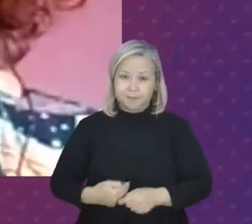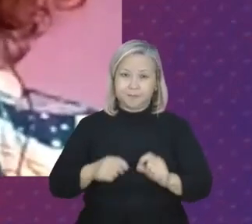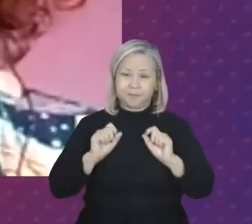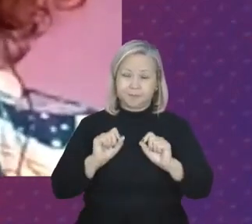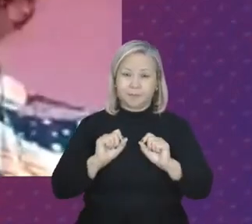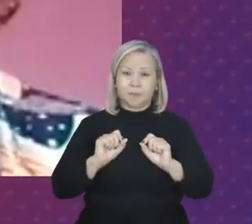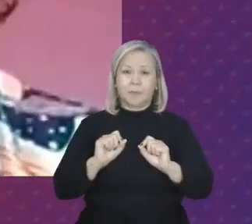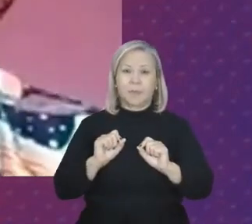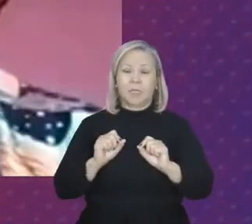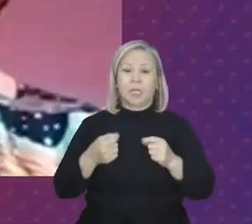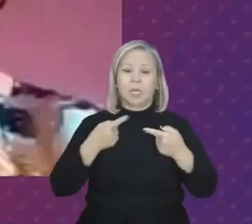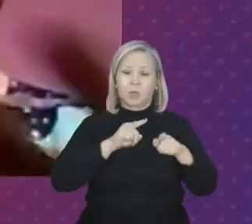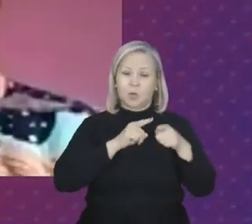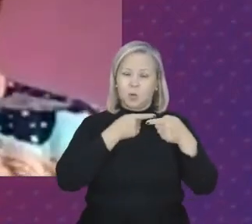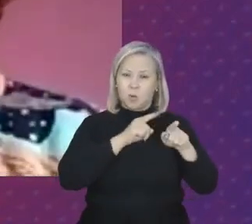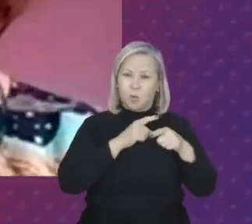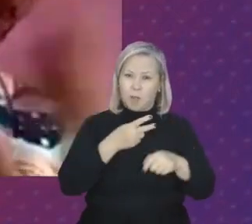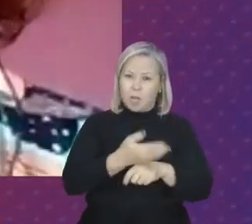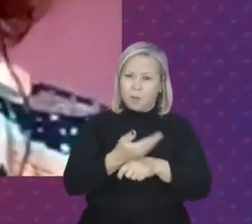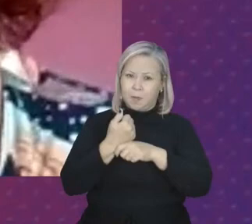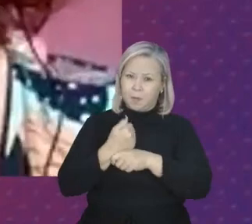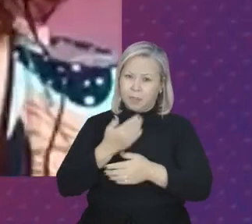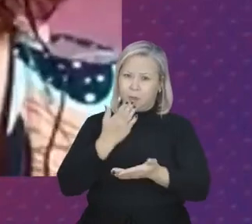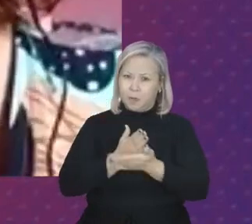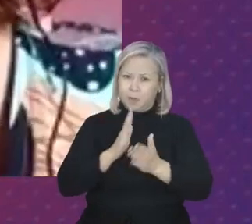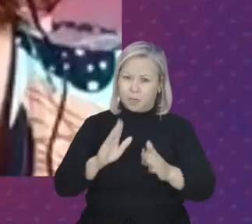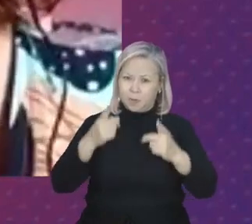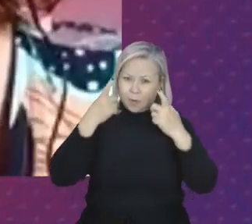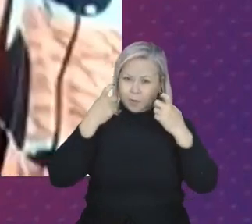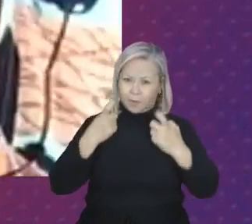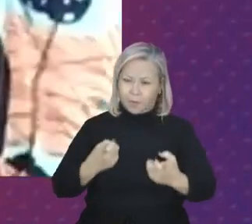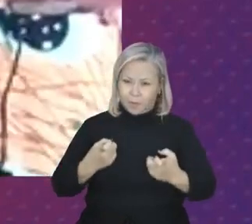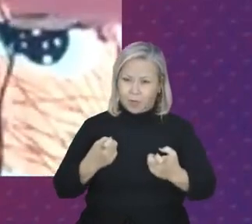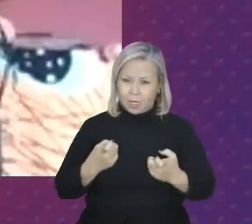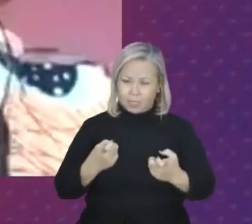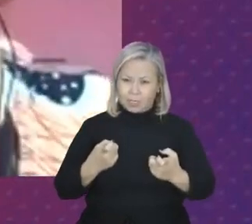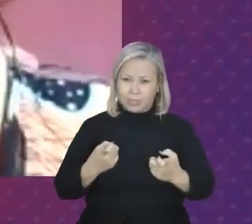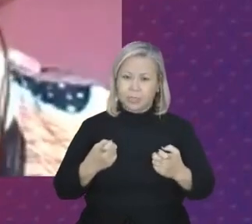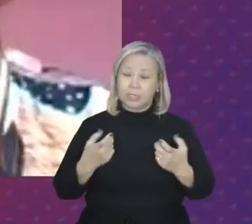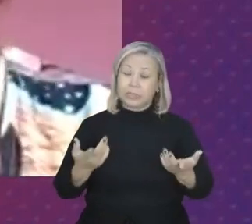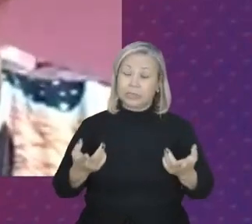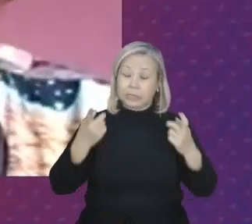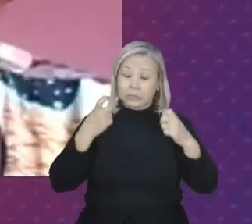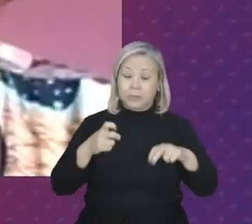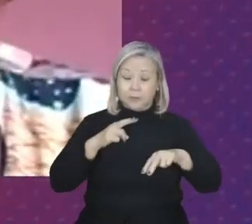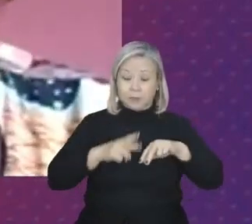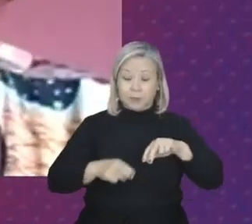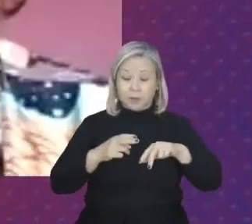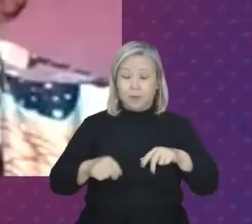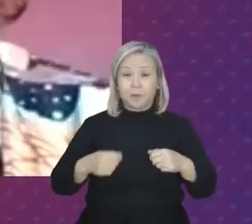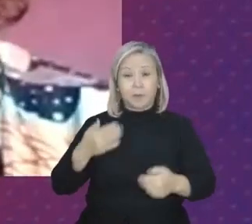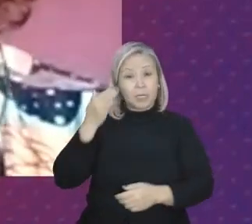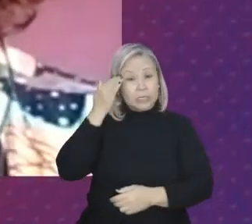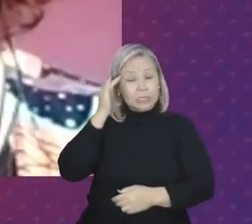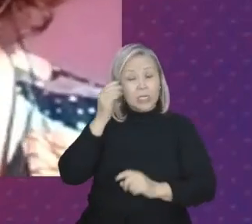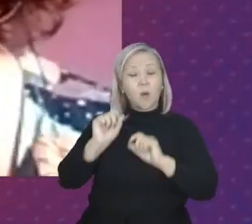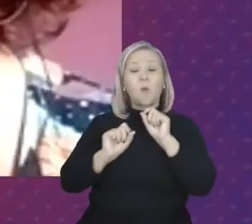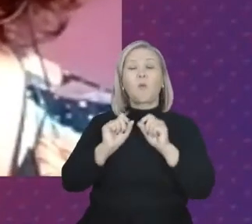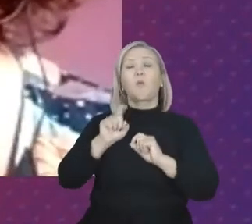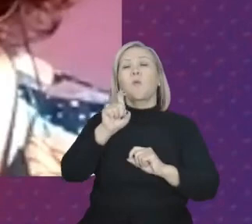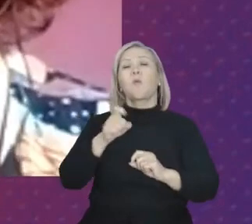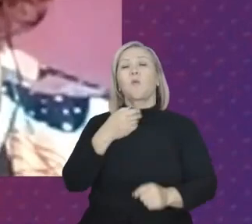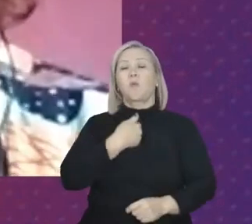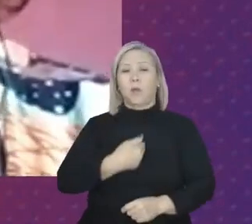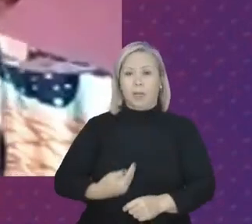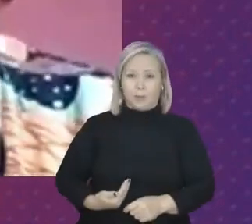voltadas para o combate, para a prevenção, erradicação, enfim, para a prevenção à violência de gênero, é a primeira compreensão do que é público, né? Como eu